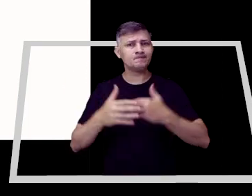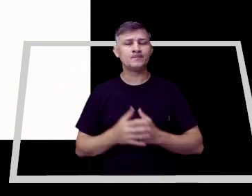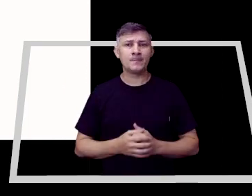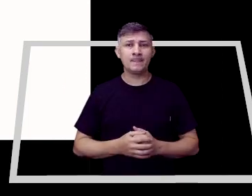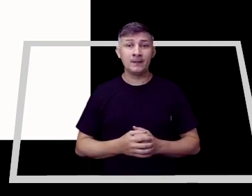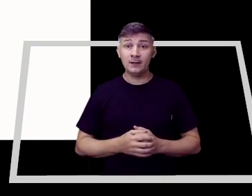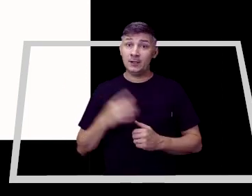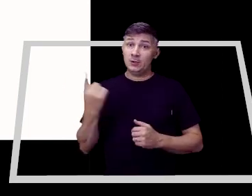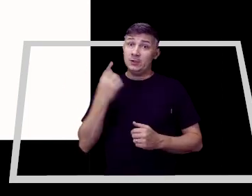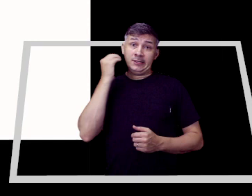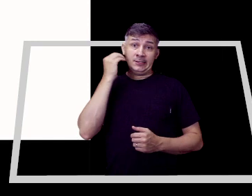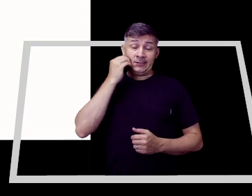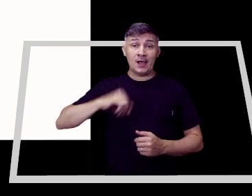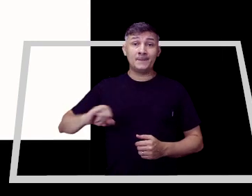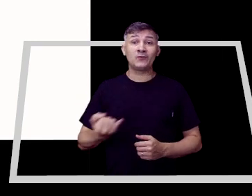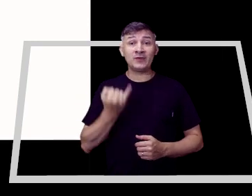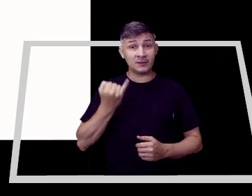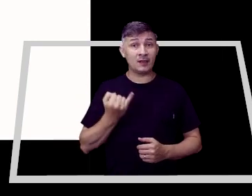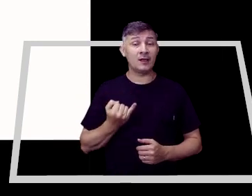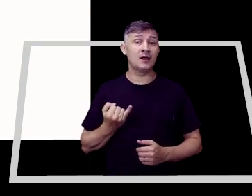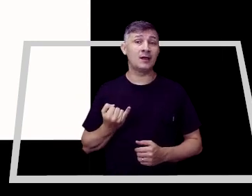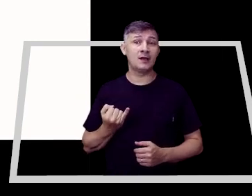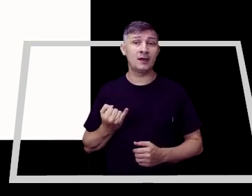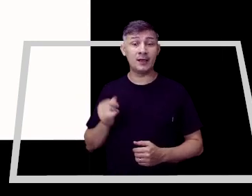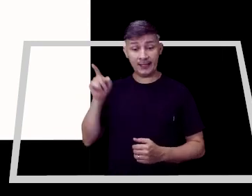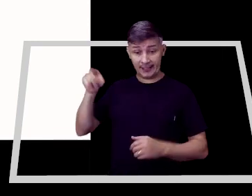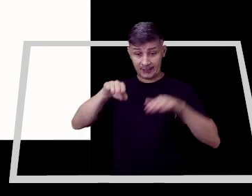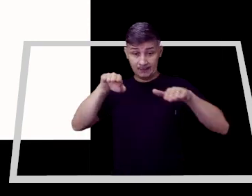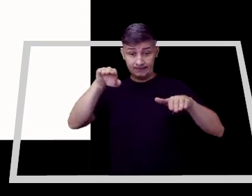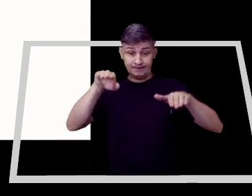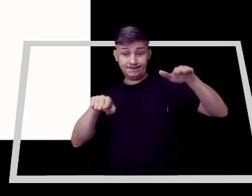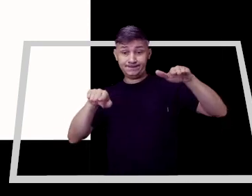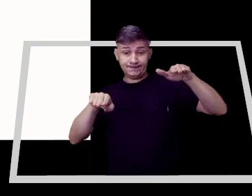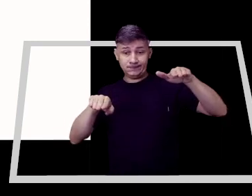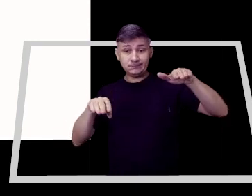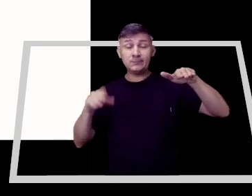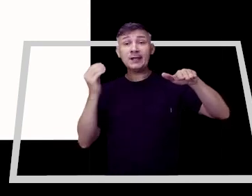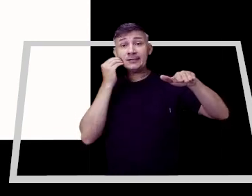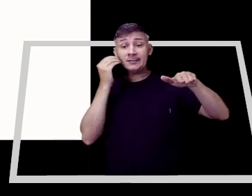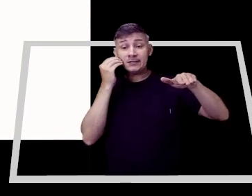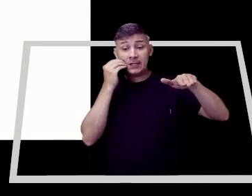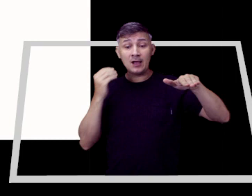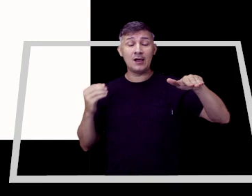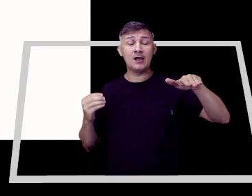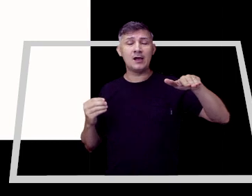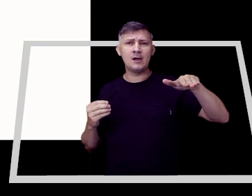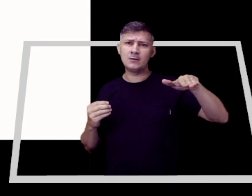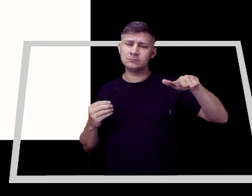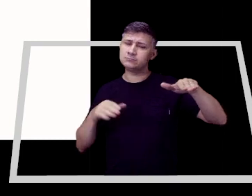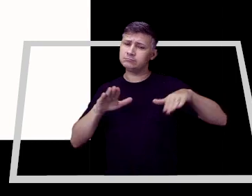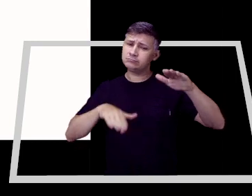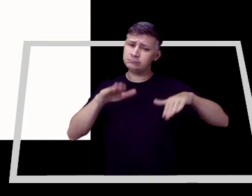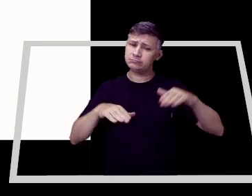de tentar aproveitar esse desnível para tentar colocar pelo